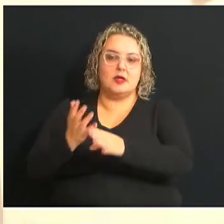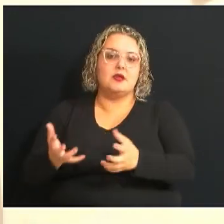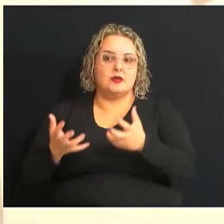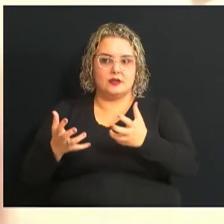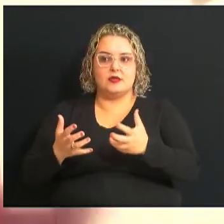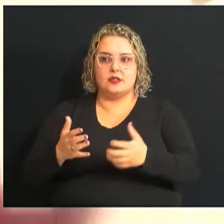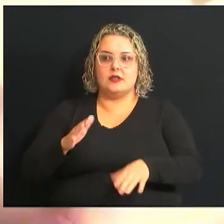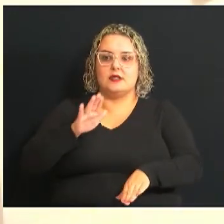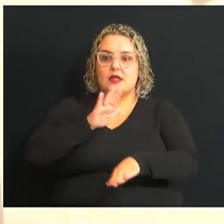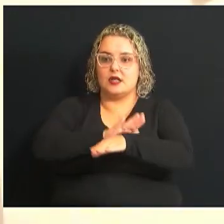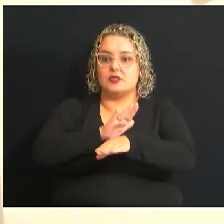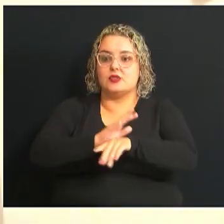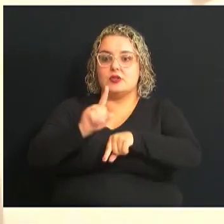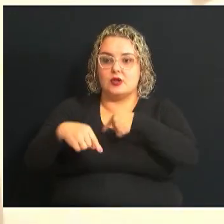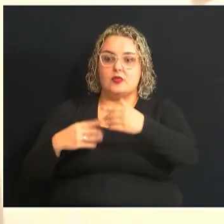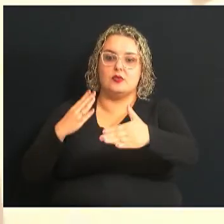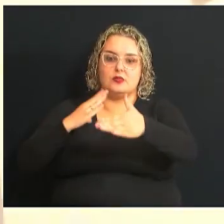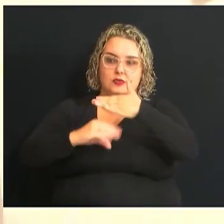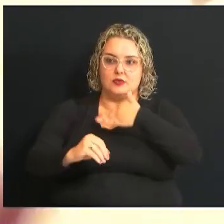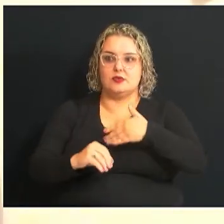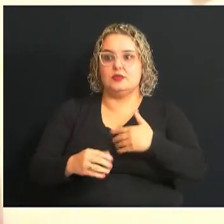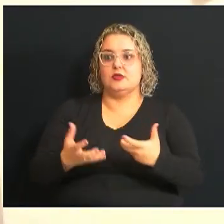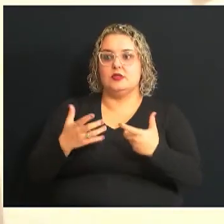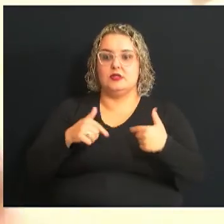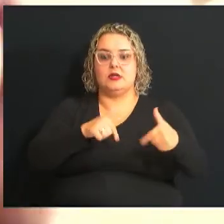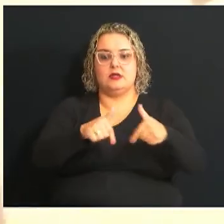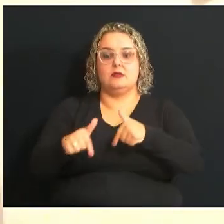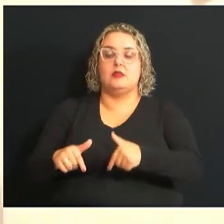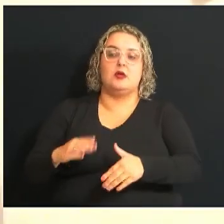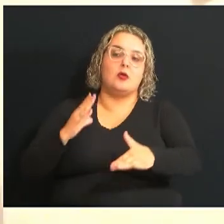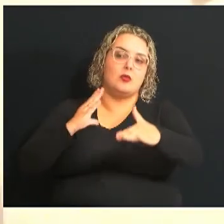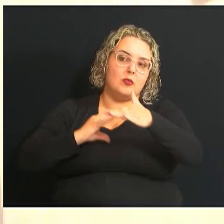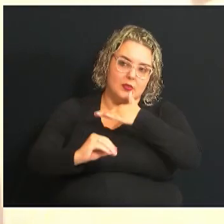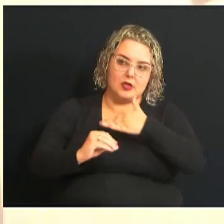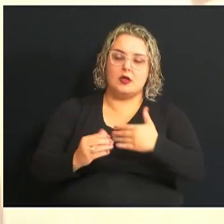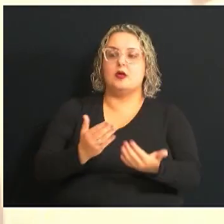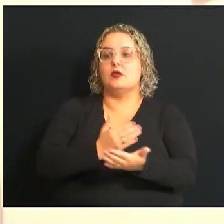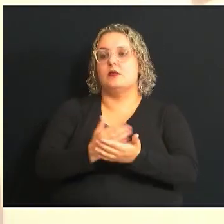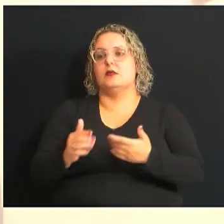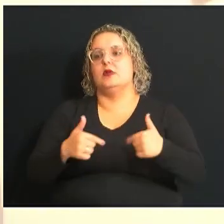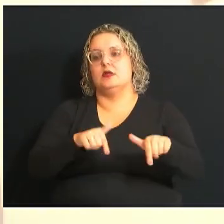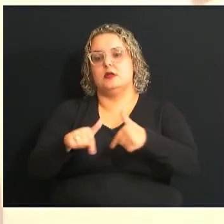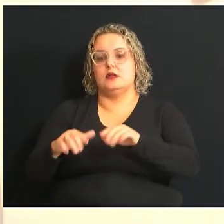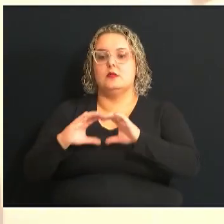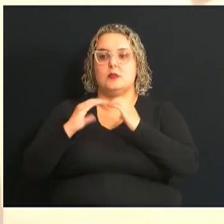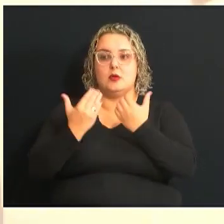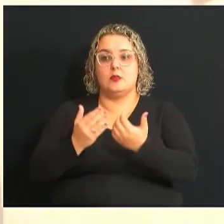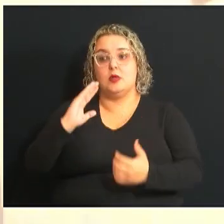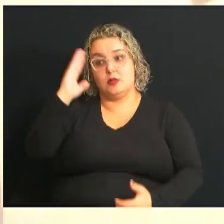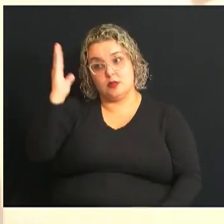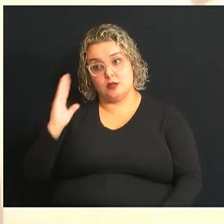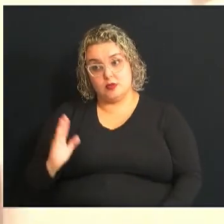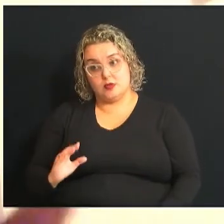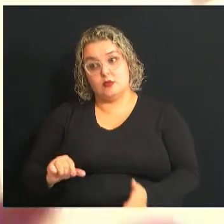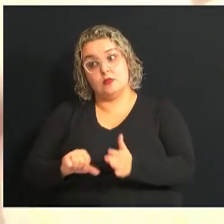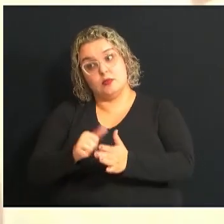outros imigrantes, eu queria trabalhar com imigrantes. E aí eu comecei a trabalhar só na comunidade brasileira,